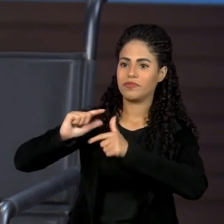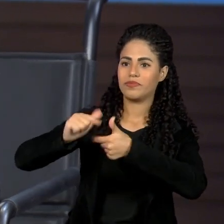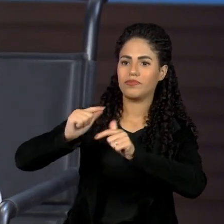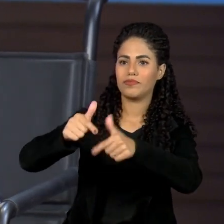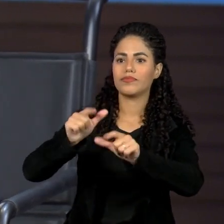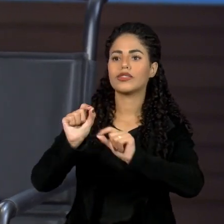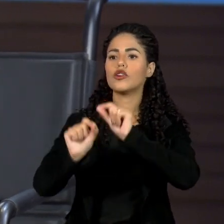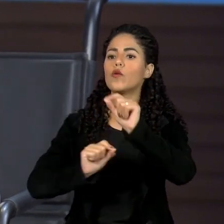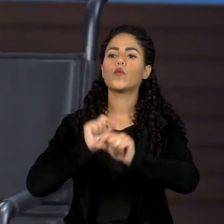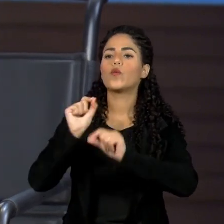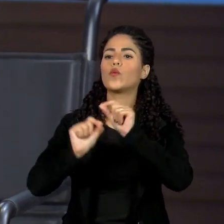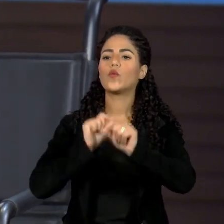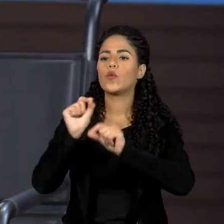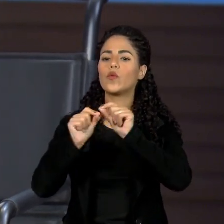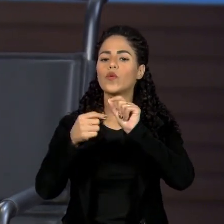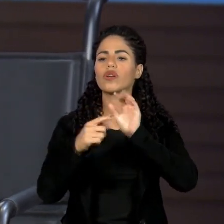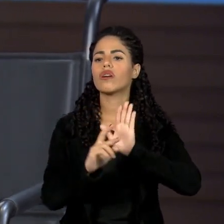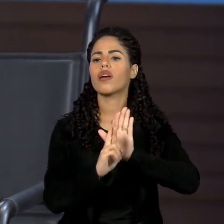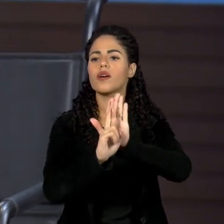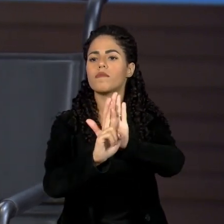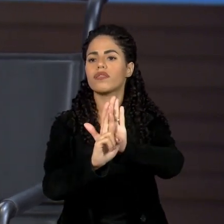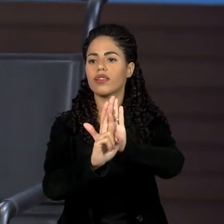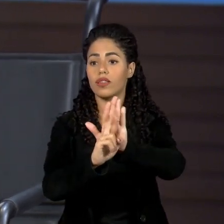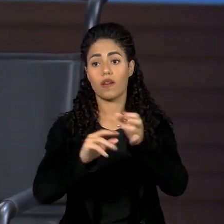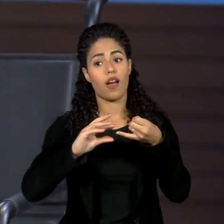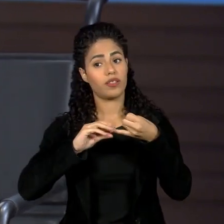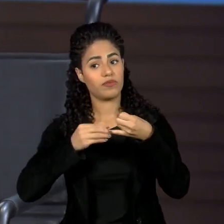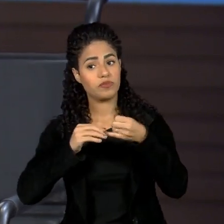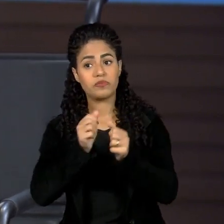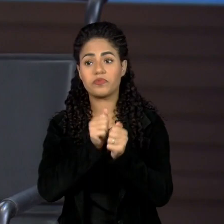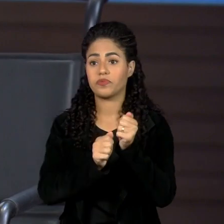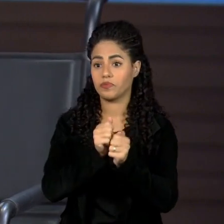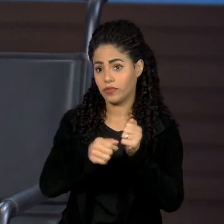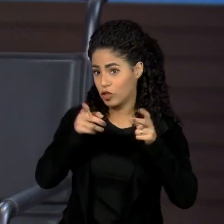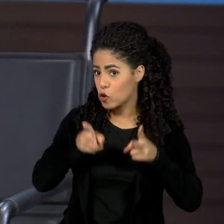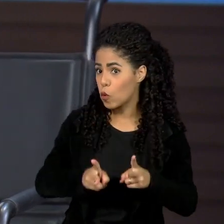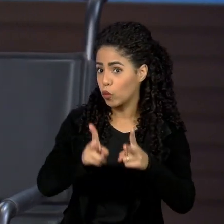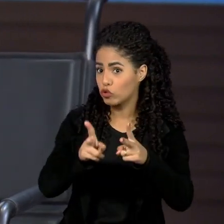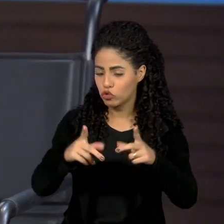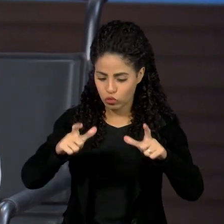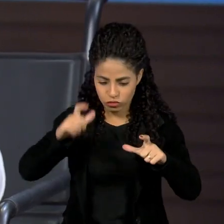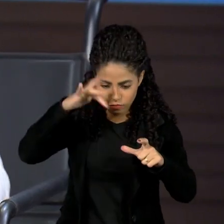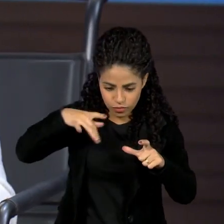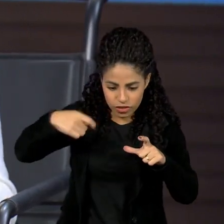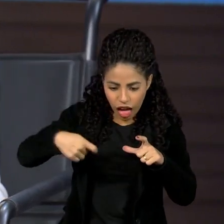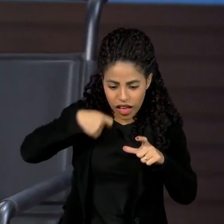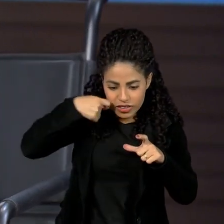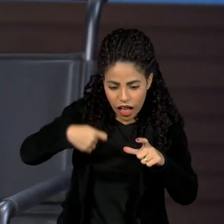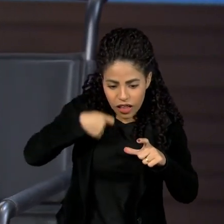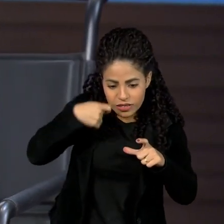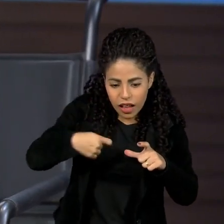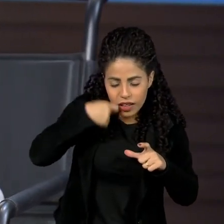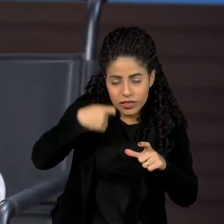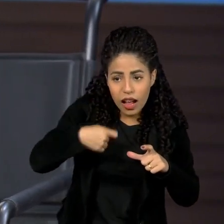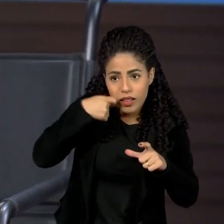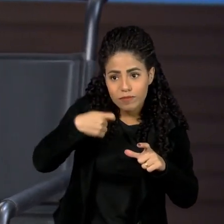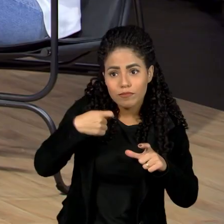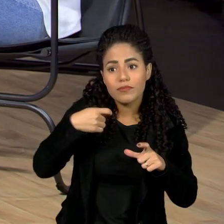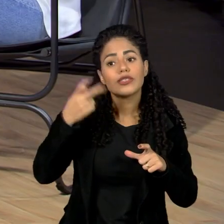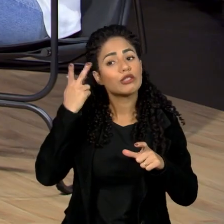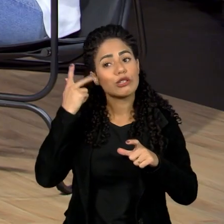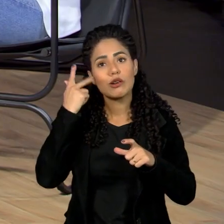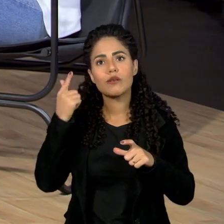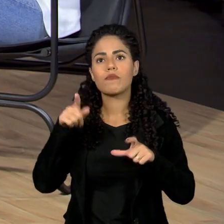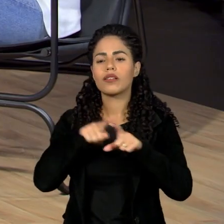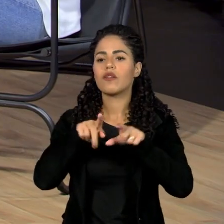que nos representa. O arroz-feijão continua nos representando, mesmo que no prato o seu consumo tenha caído. É interessante